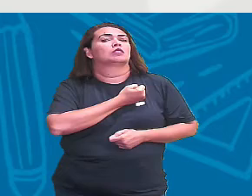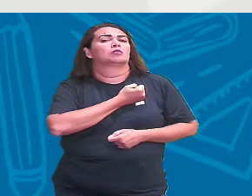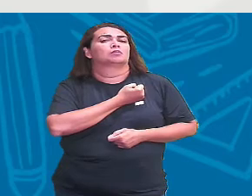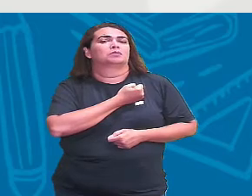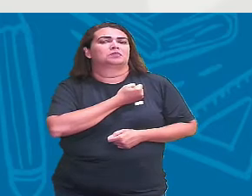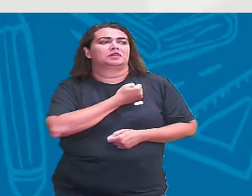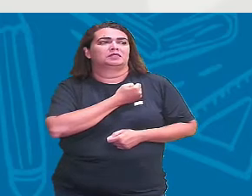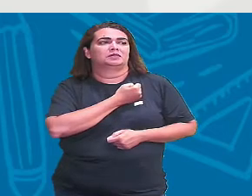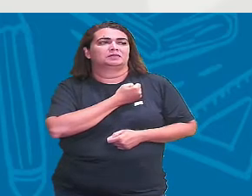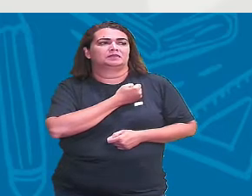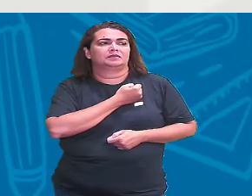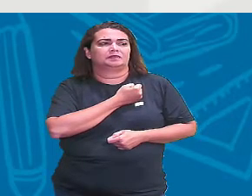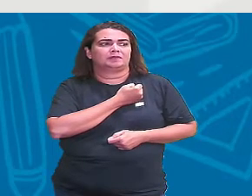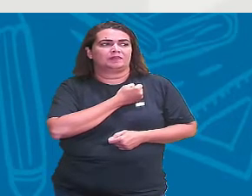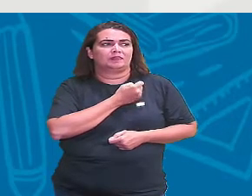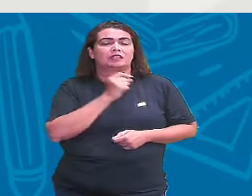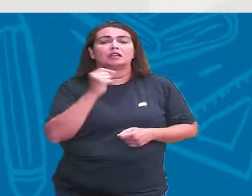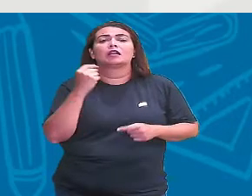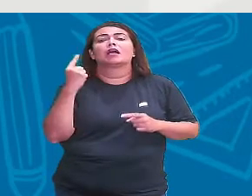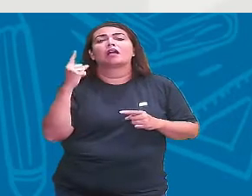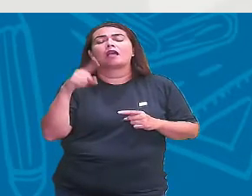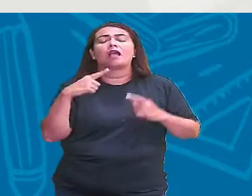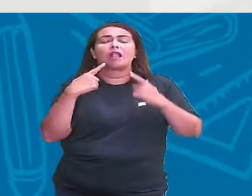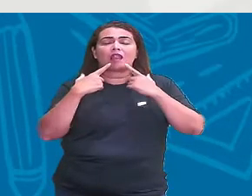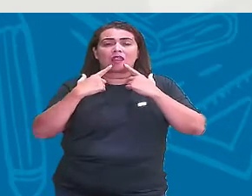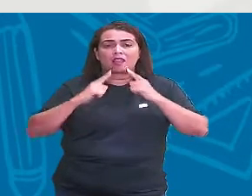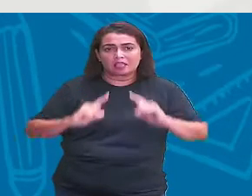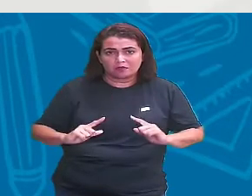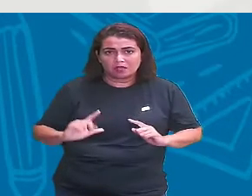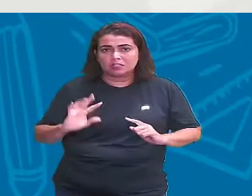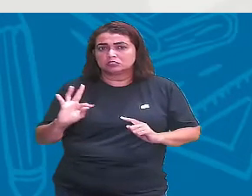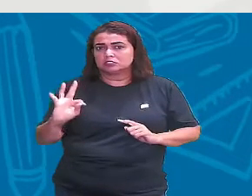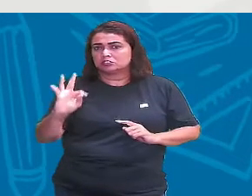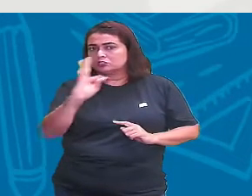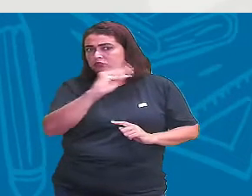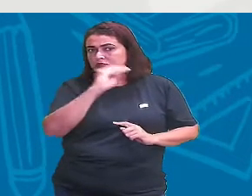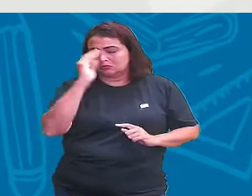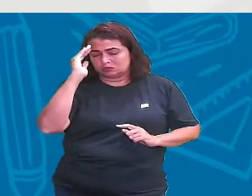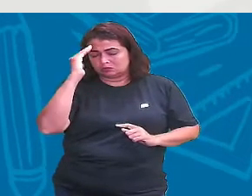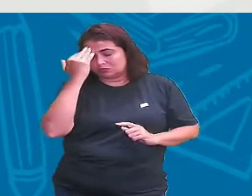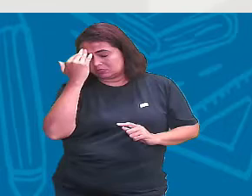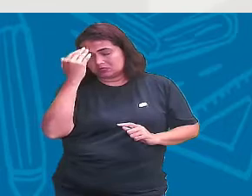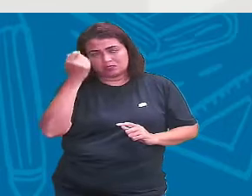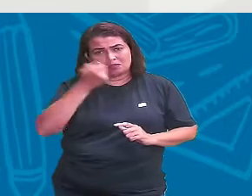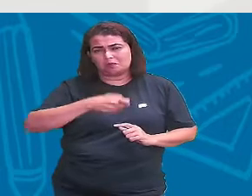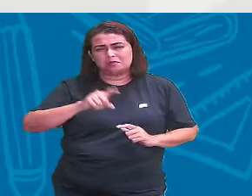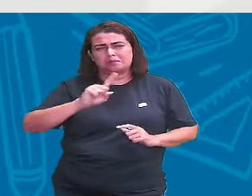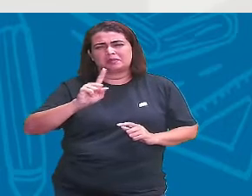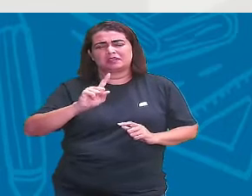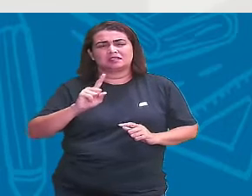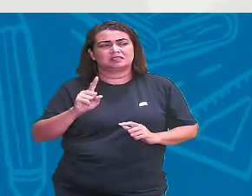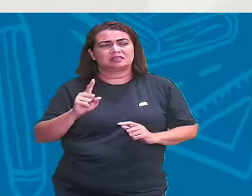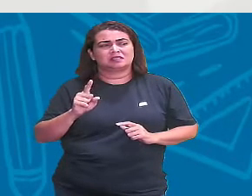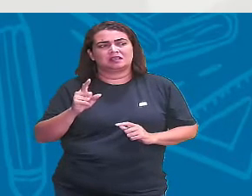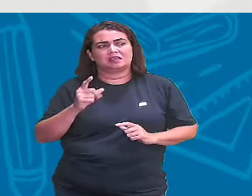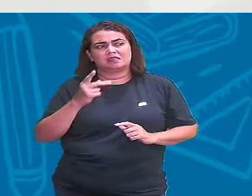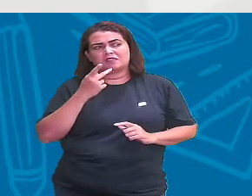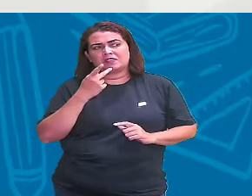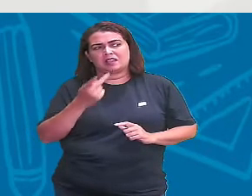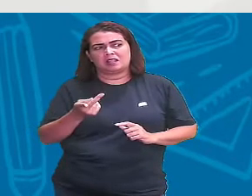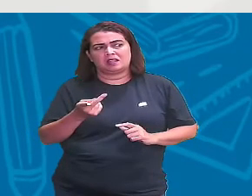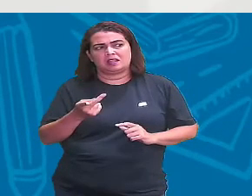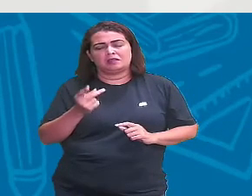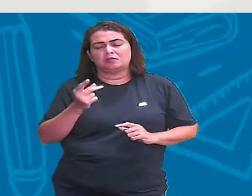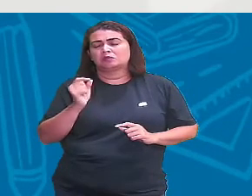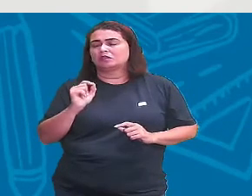número é uma linguagem que todo mundo entende. Então eu não preciso dizer, se